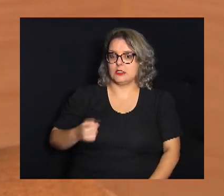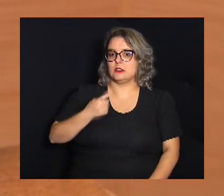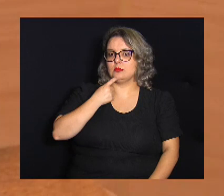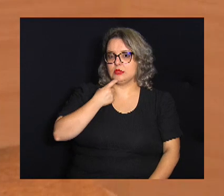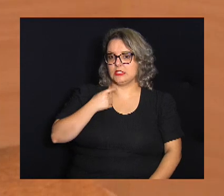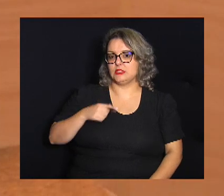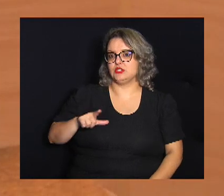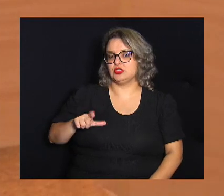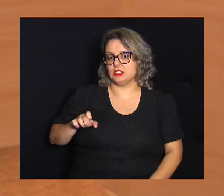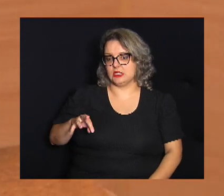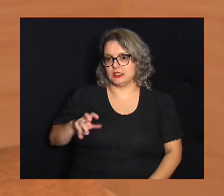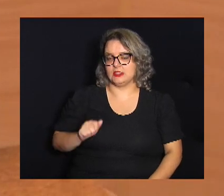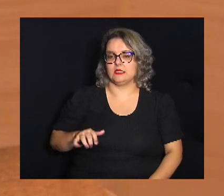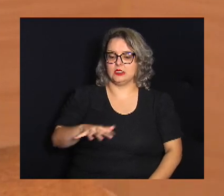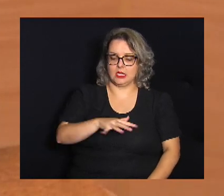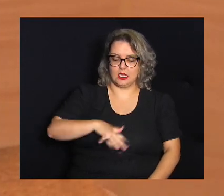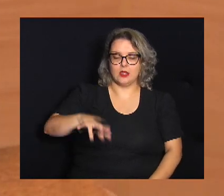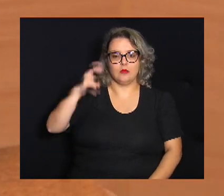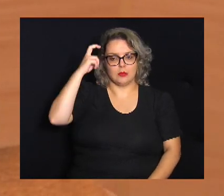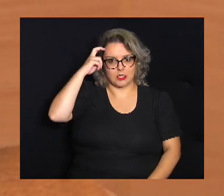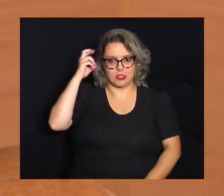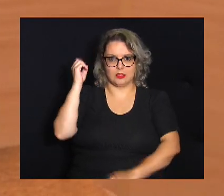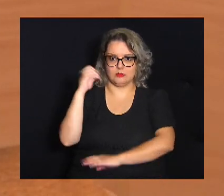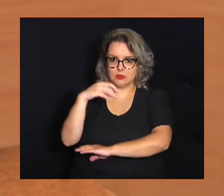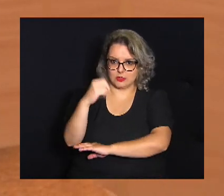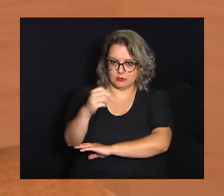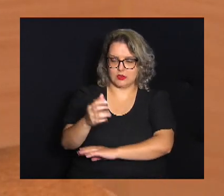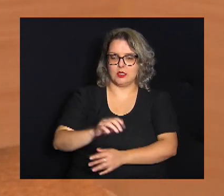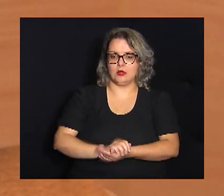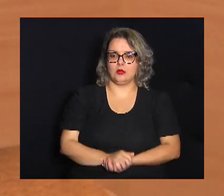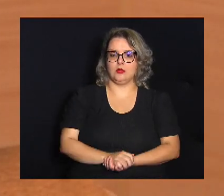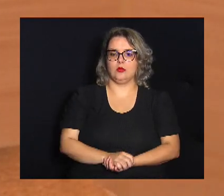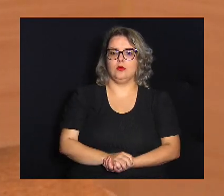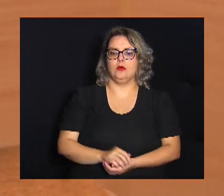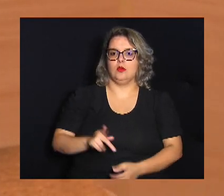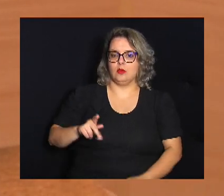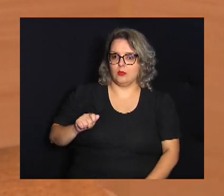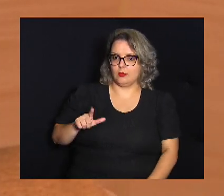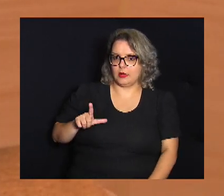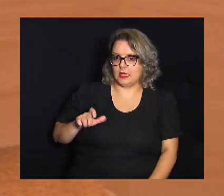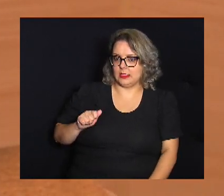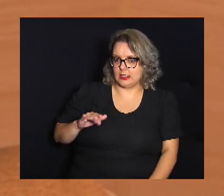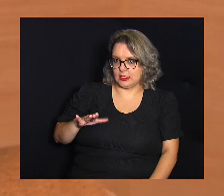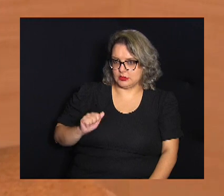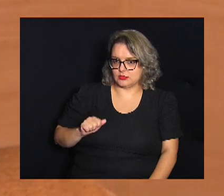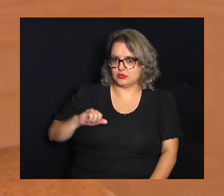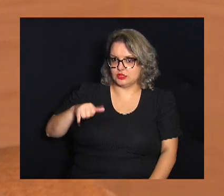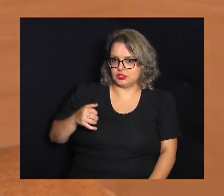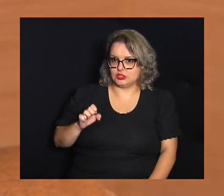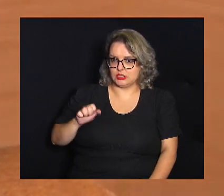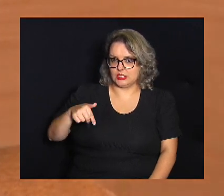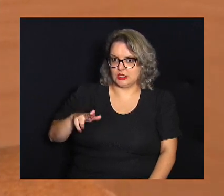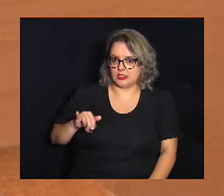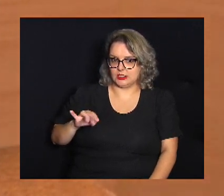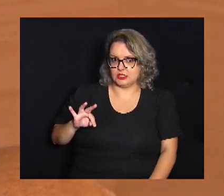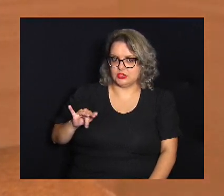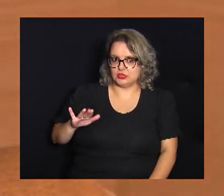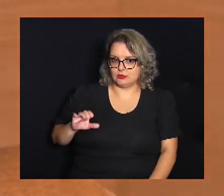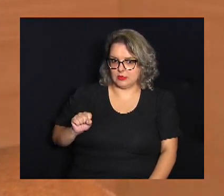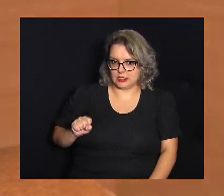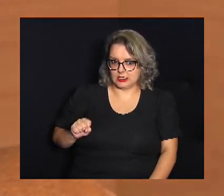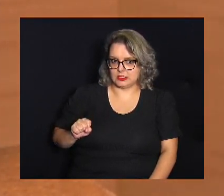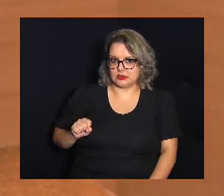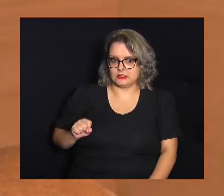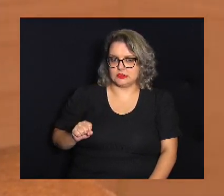Estação Cultura também vai ser iluminada, está sendo contemplada, o Palácio do Jequitibás, que é o prédio da Prefeitura,